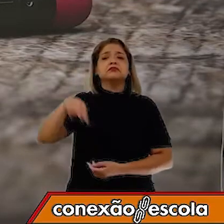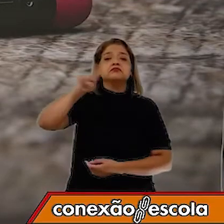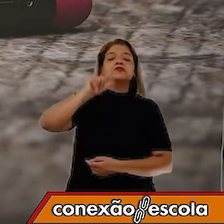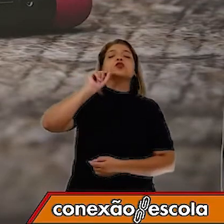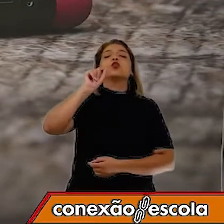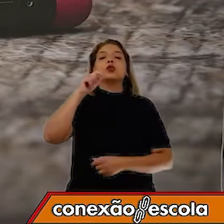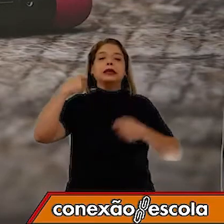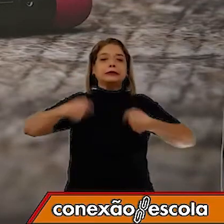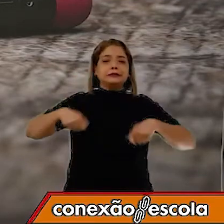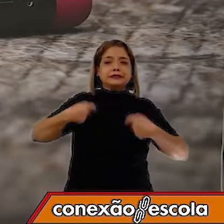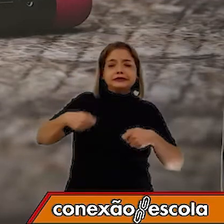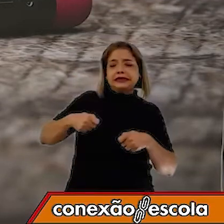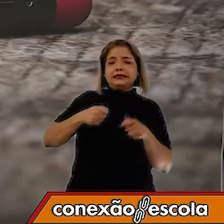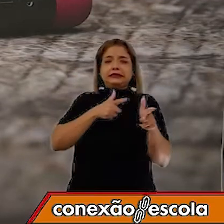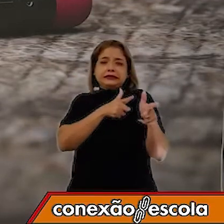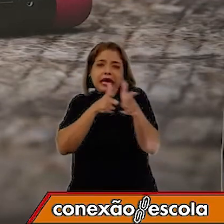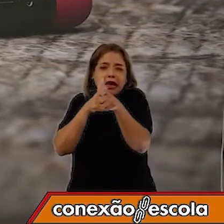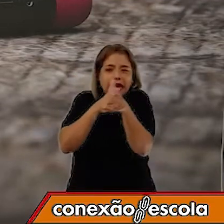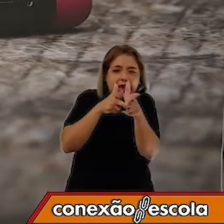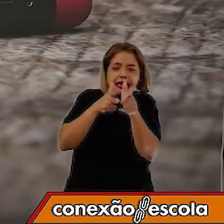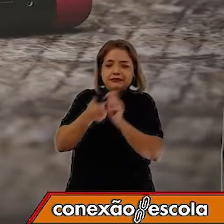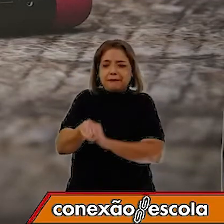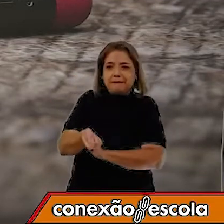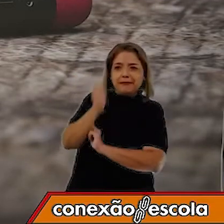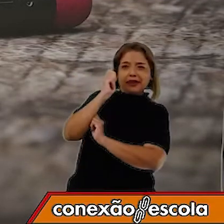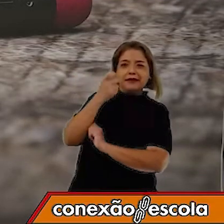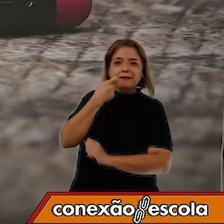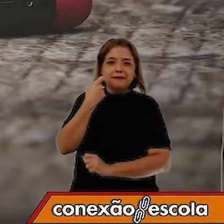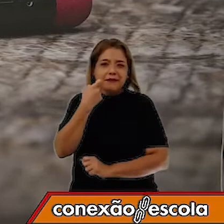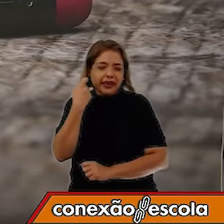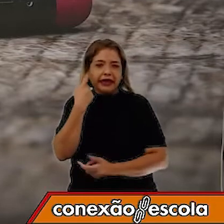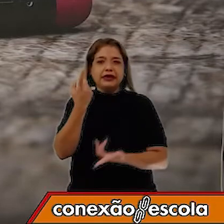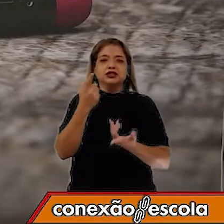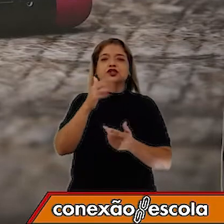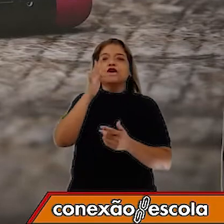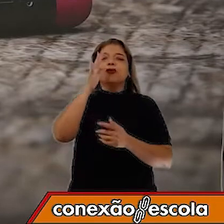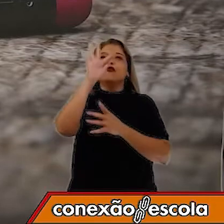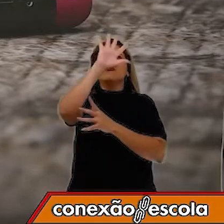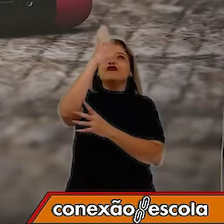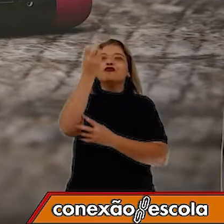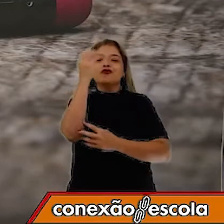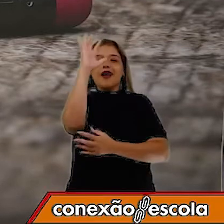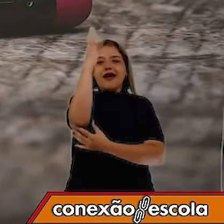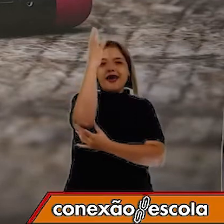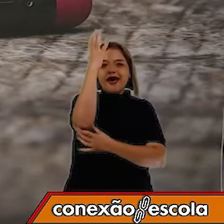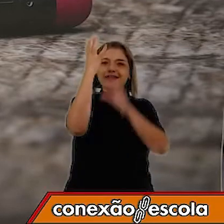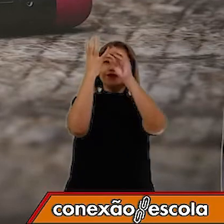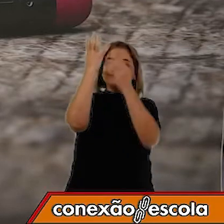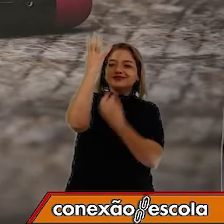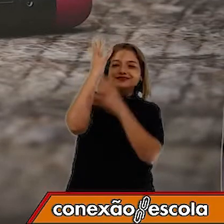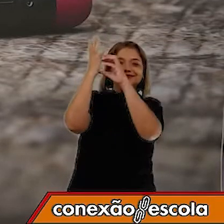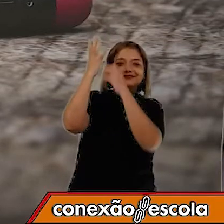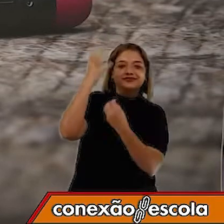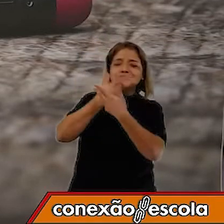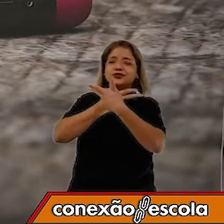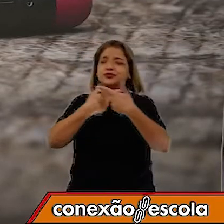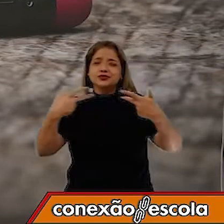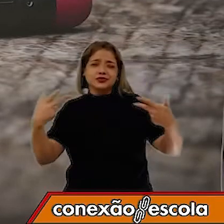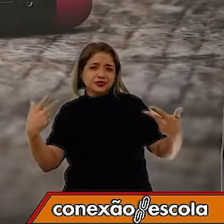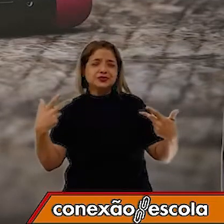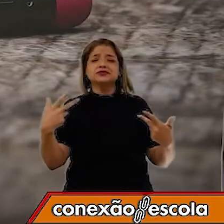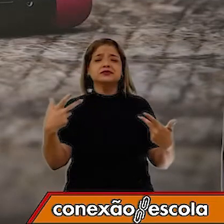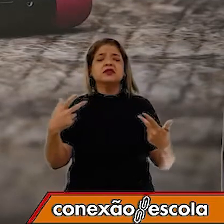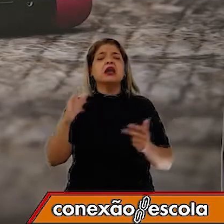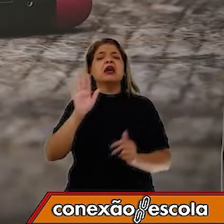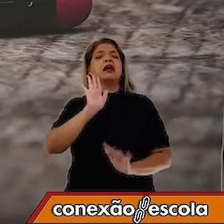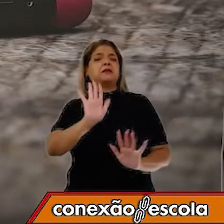caça, da pesca e de colheitas de frutas. Mas o que isso tem a ver com a